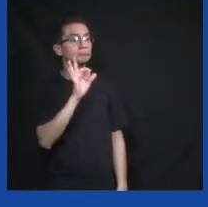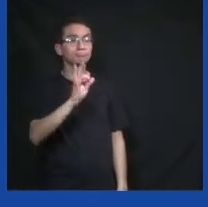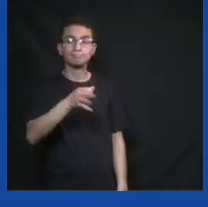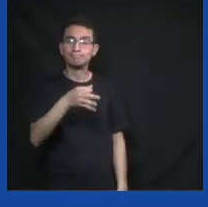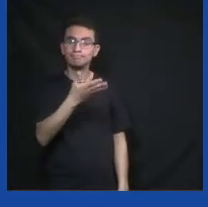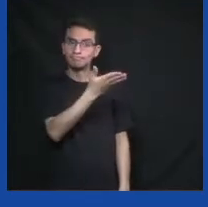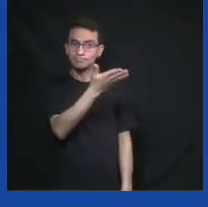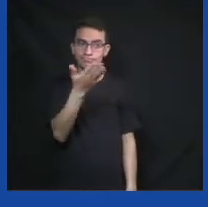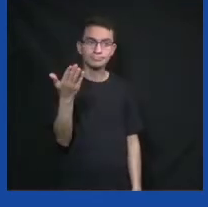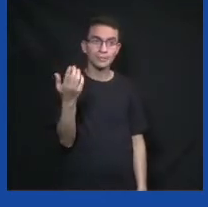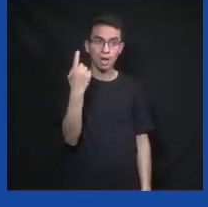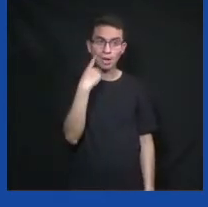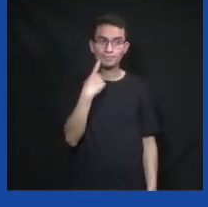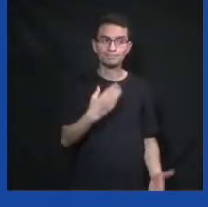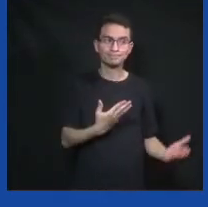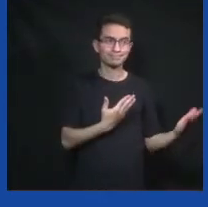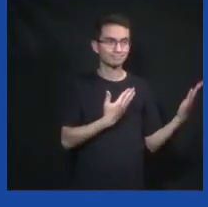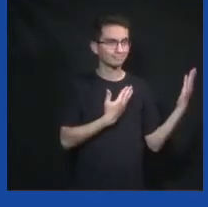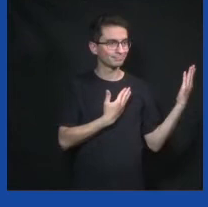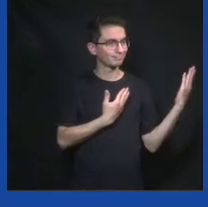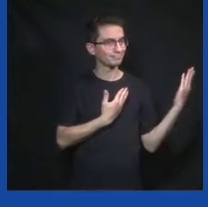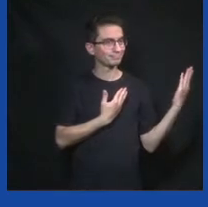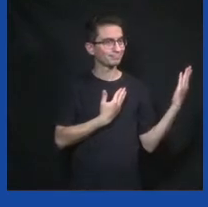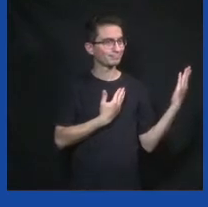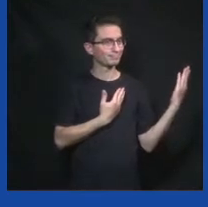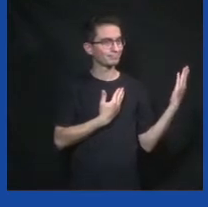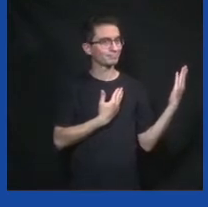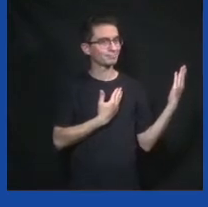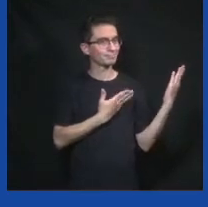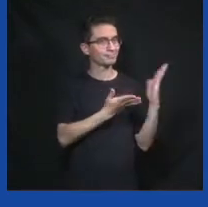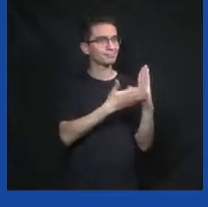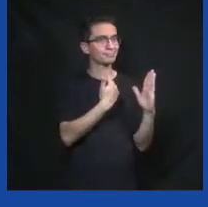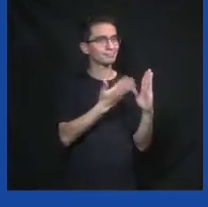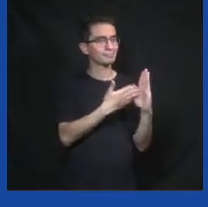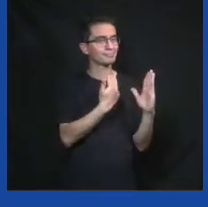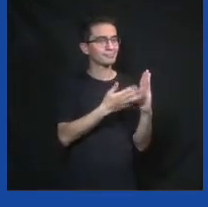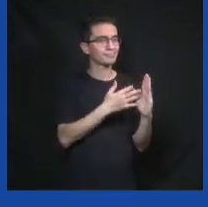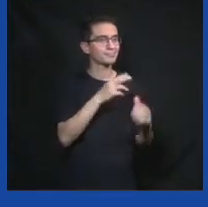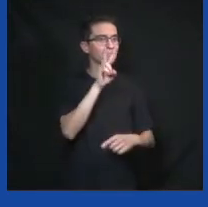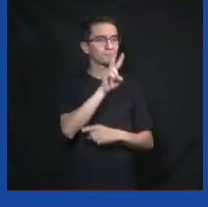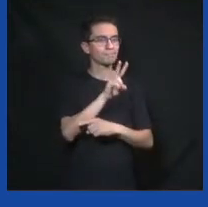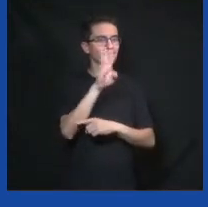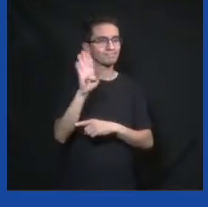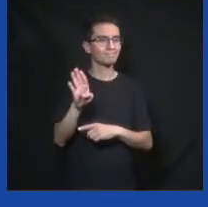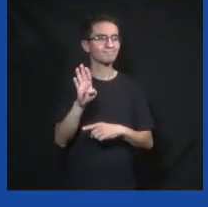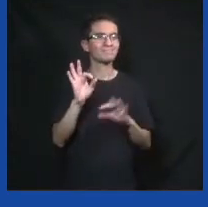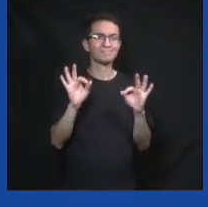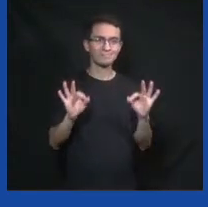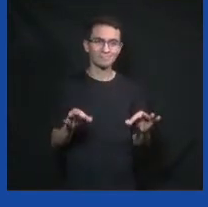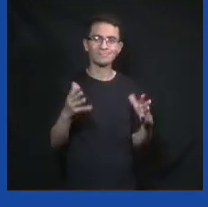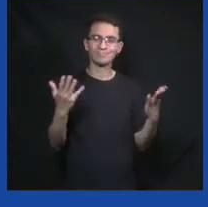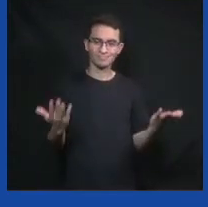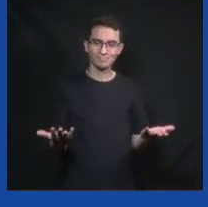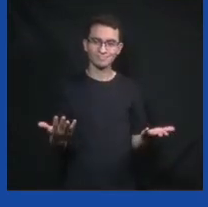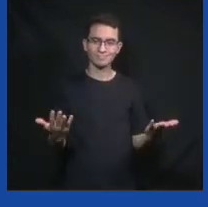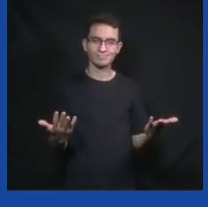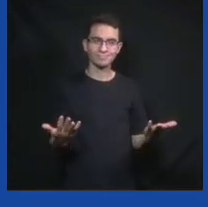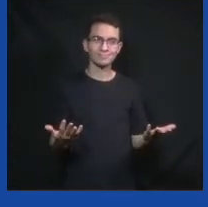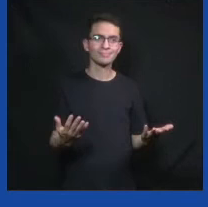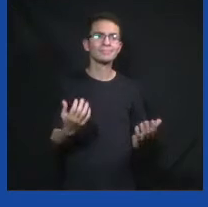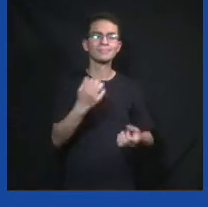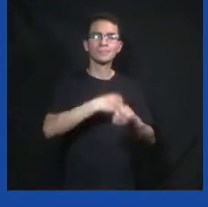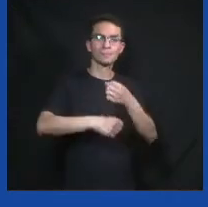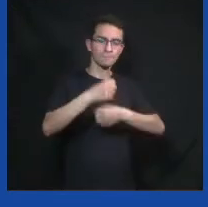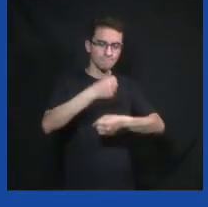que eu faço. Guia do voto, do Votorantim, disponível, eleições municipais 2020, né? Tá no